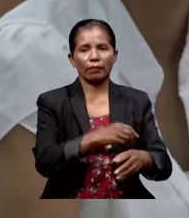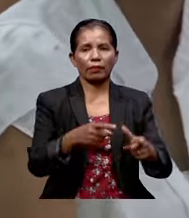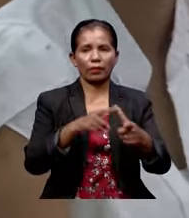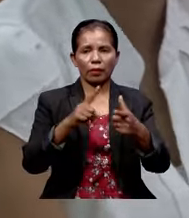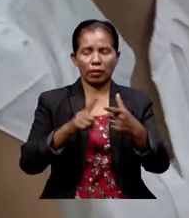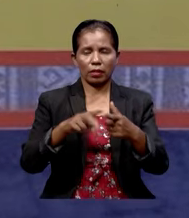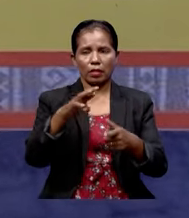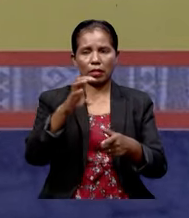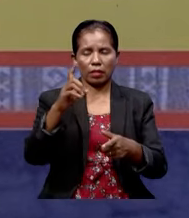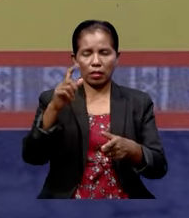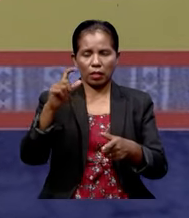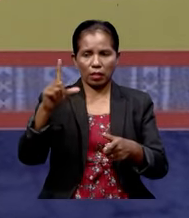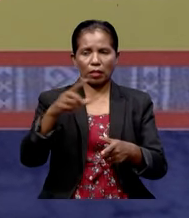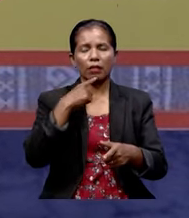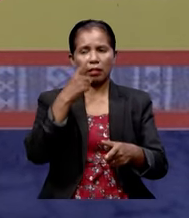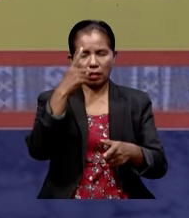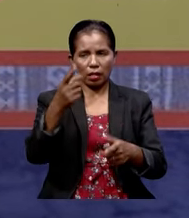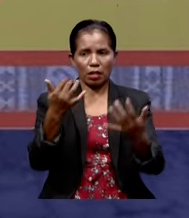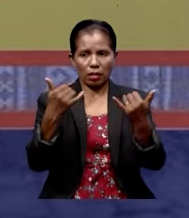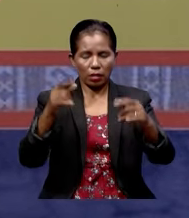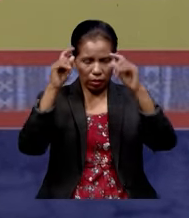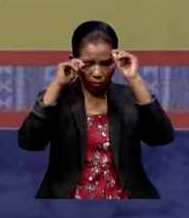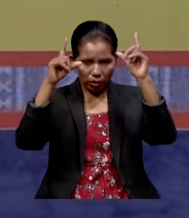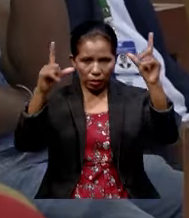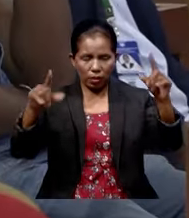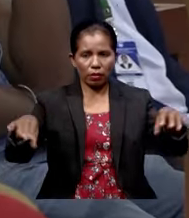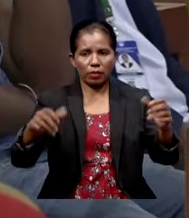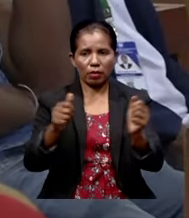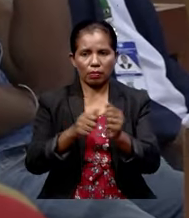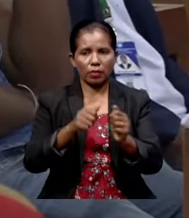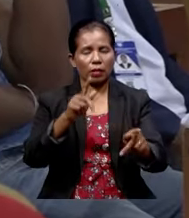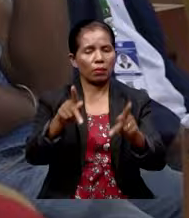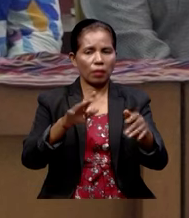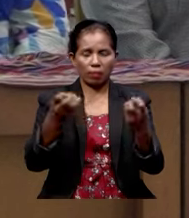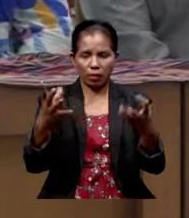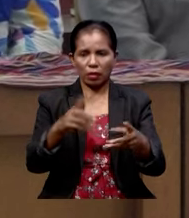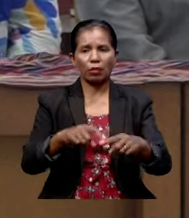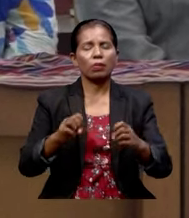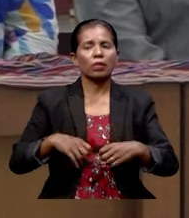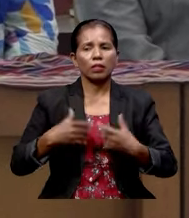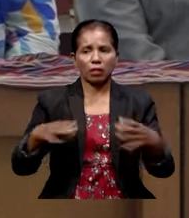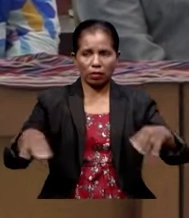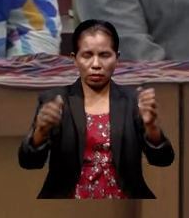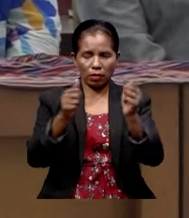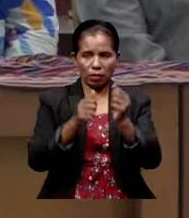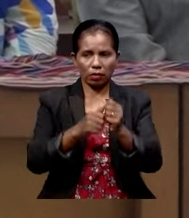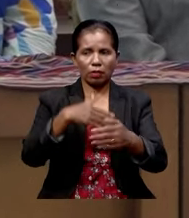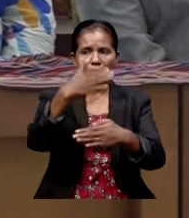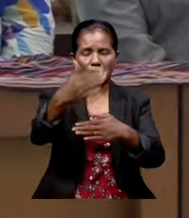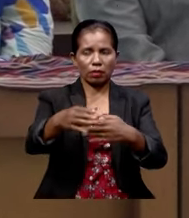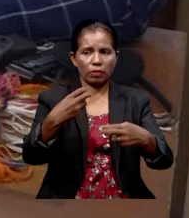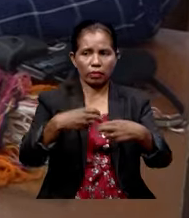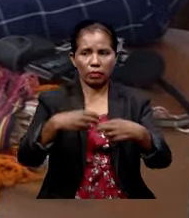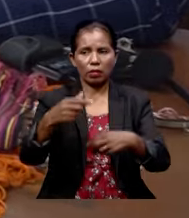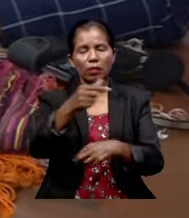República Democrática Timor-Leste afirma que a UNE Timor-Leste coordena com entidades OIOIN, o INSA Serviço Amuto, que ultrapassa o desafio